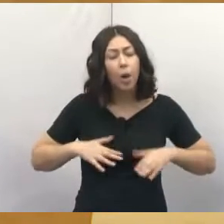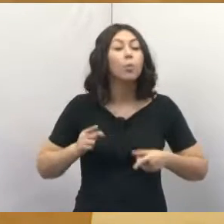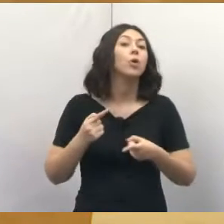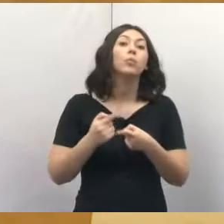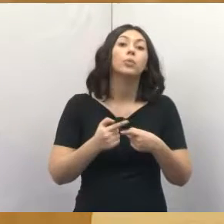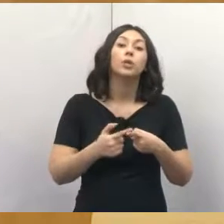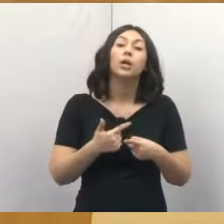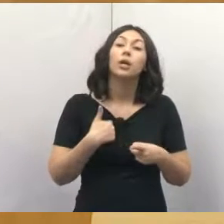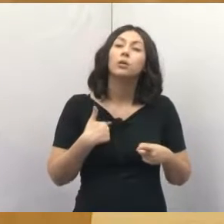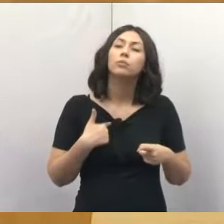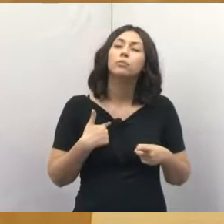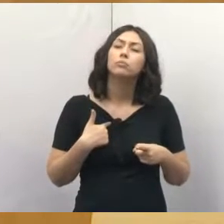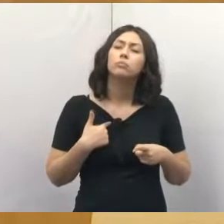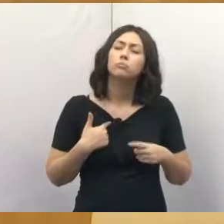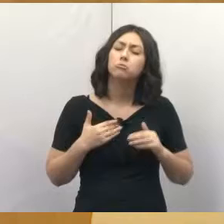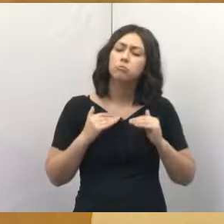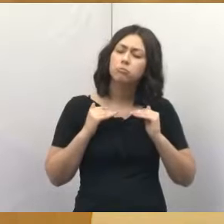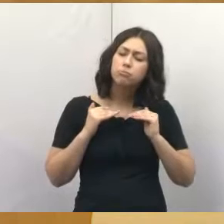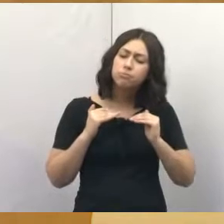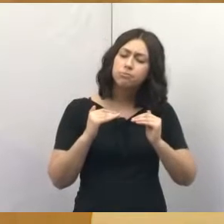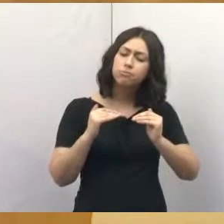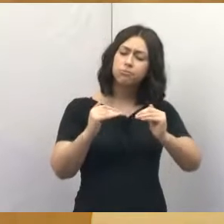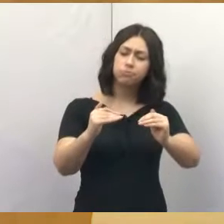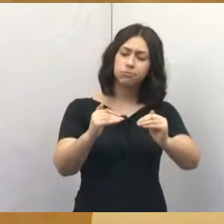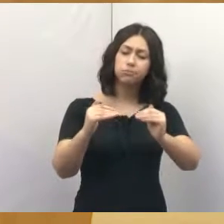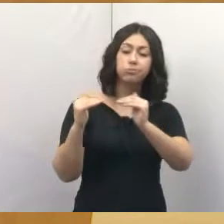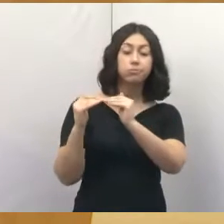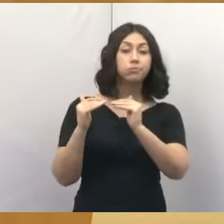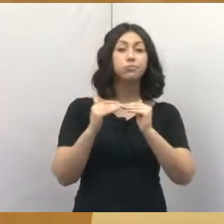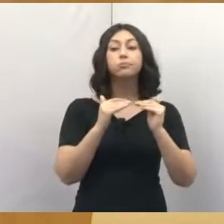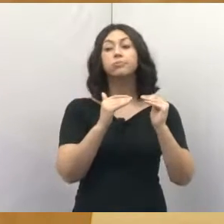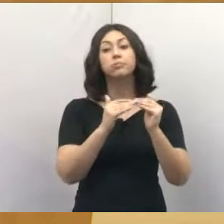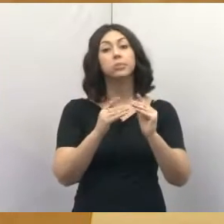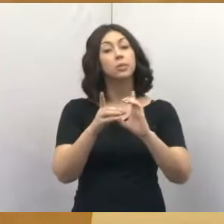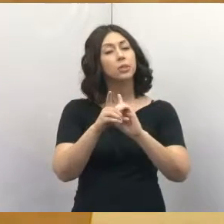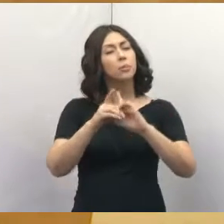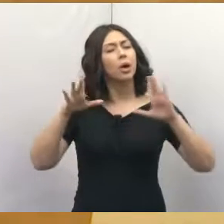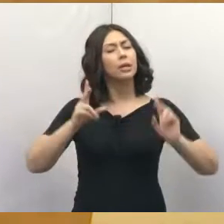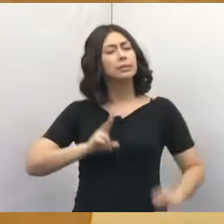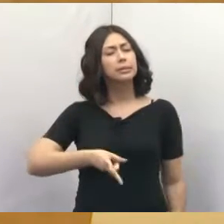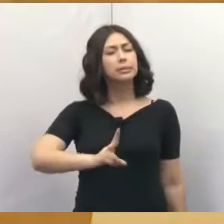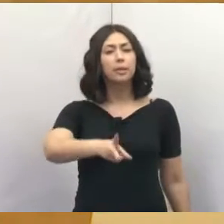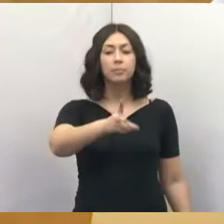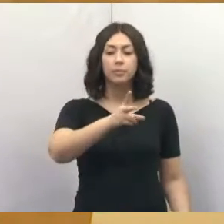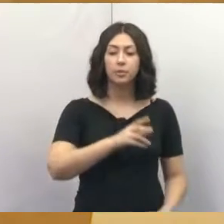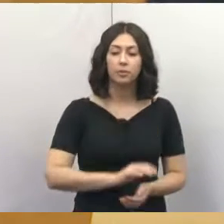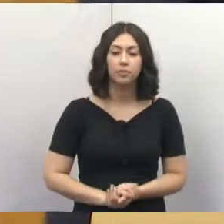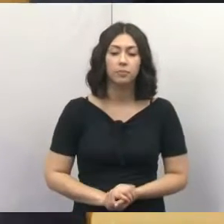sou coerente com o que penso, com o que discurso. Democracia sempre.